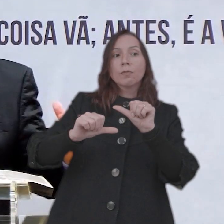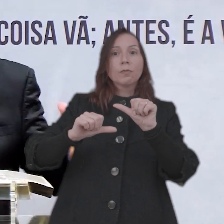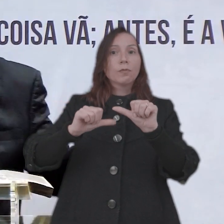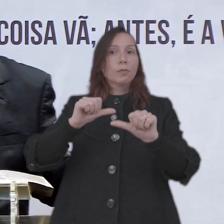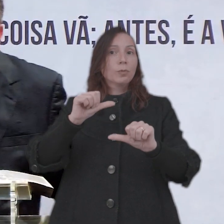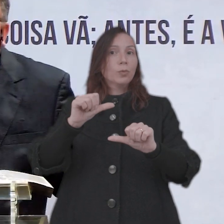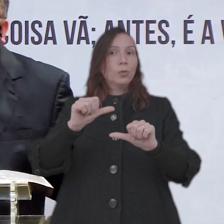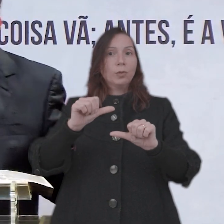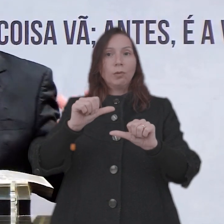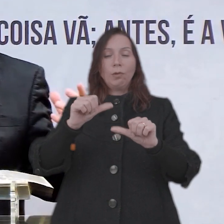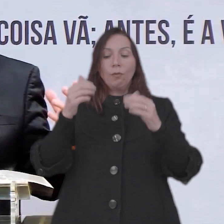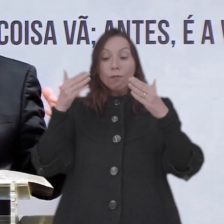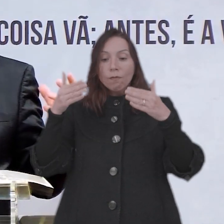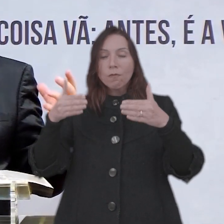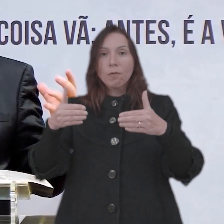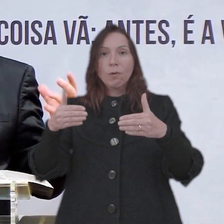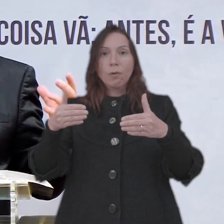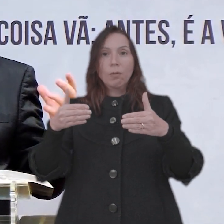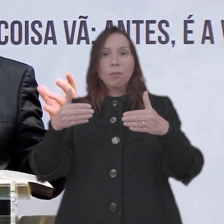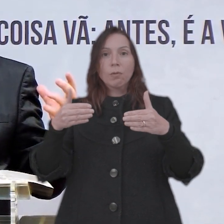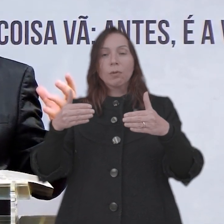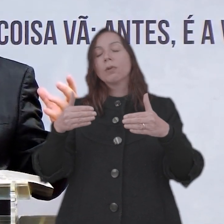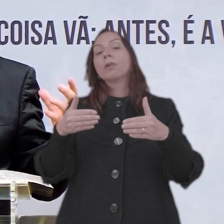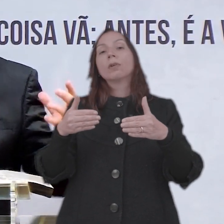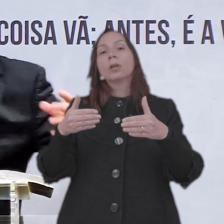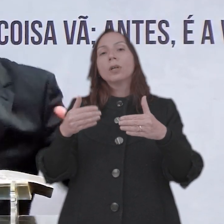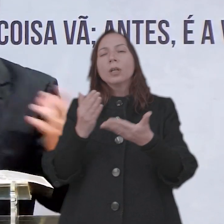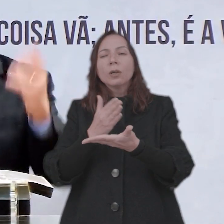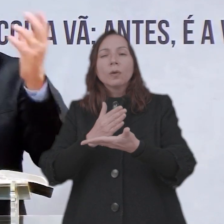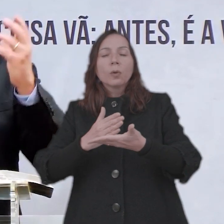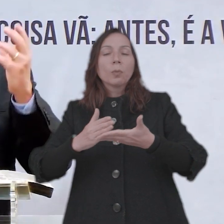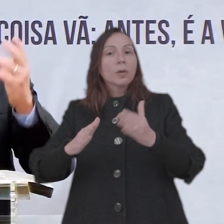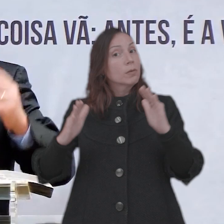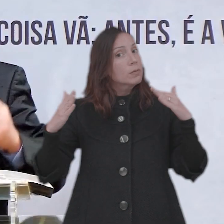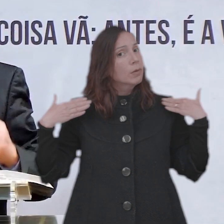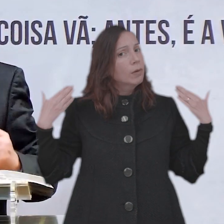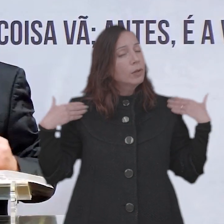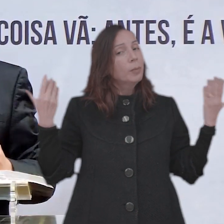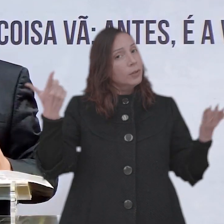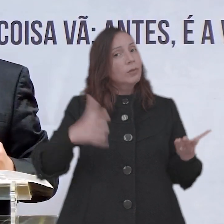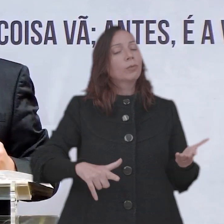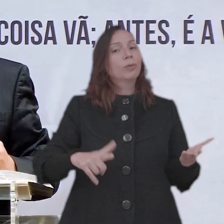e ele começa então a se animar.